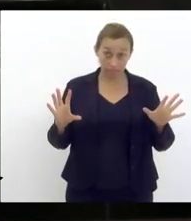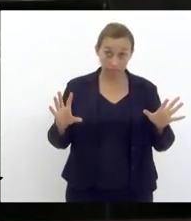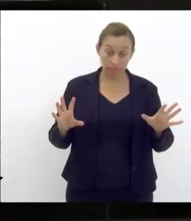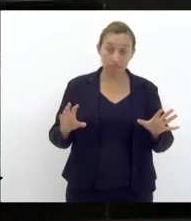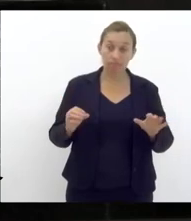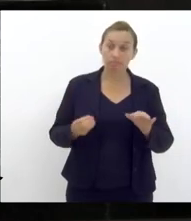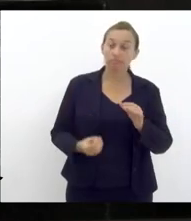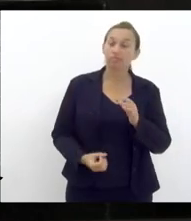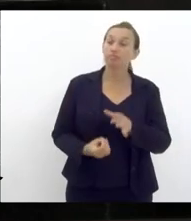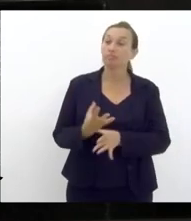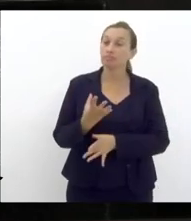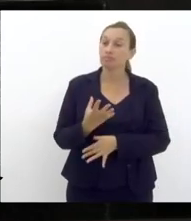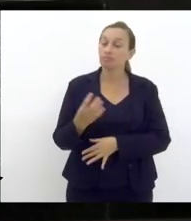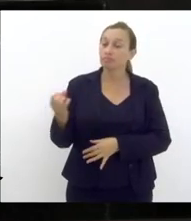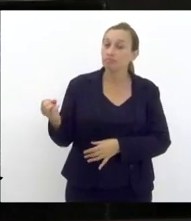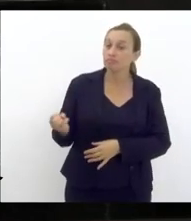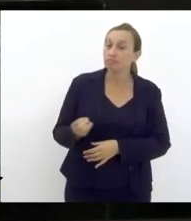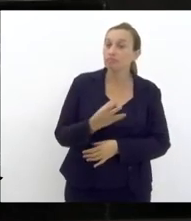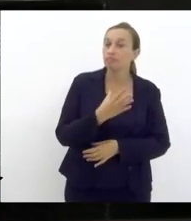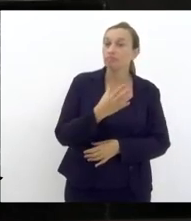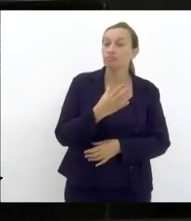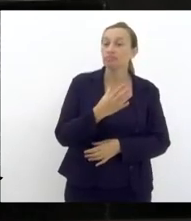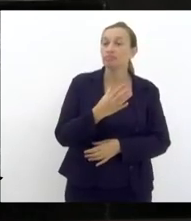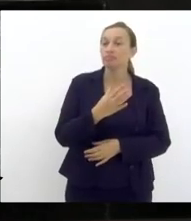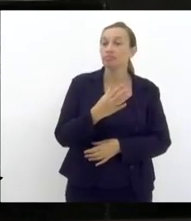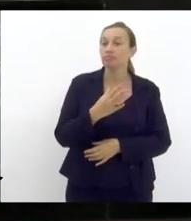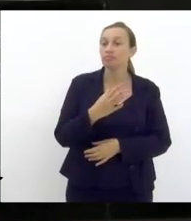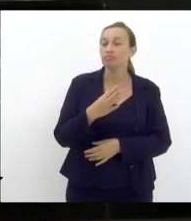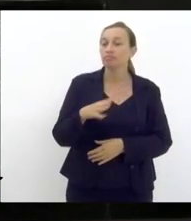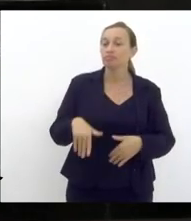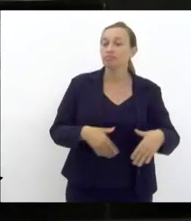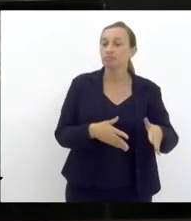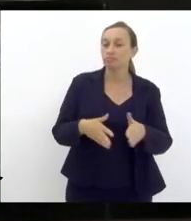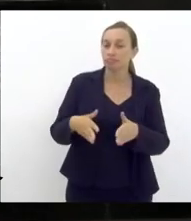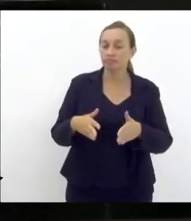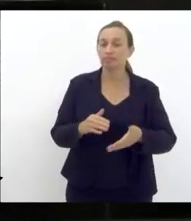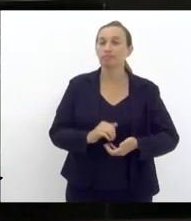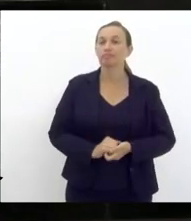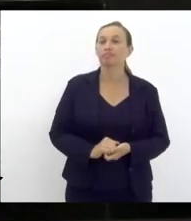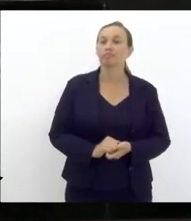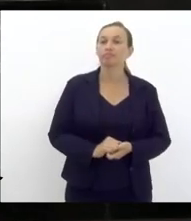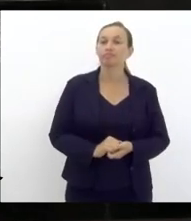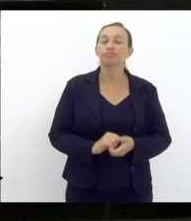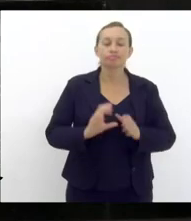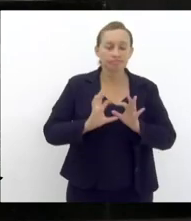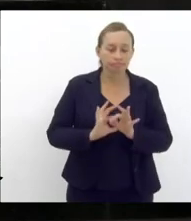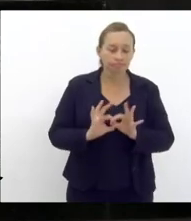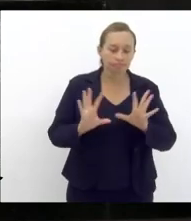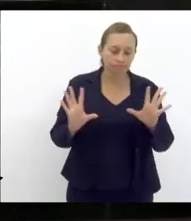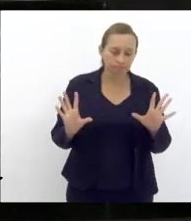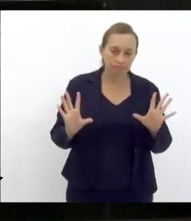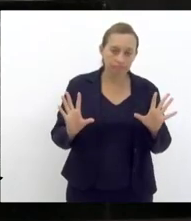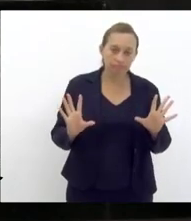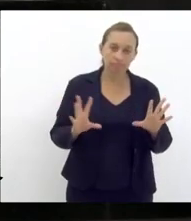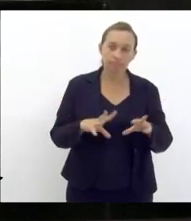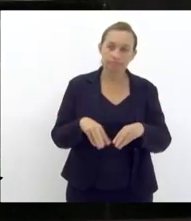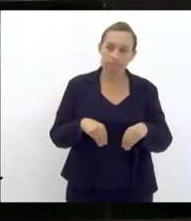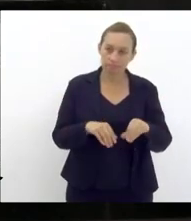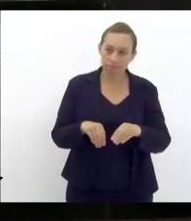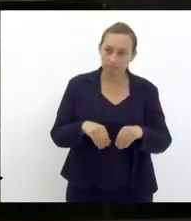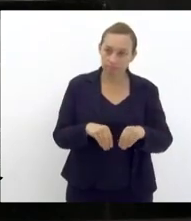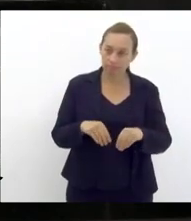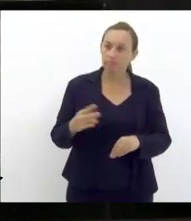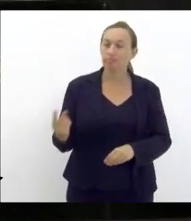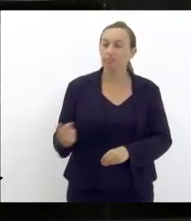construção de novos patamares e que a democratização da terra que